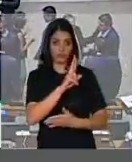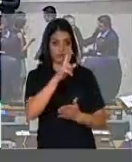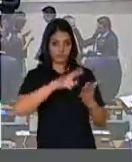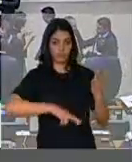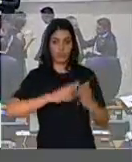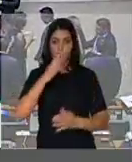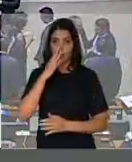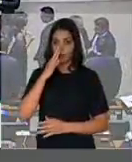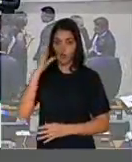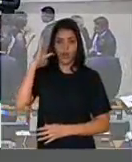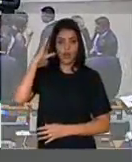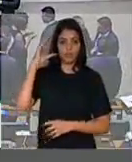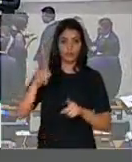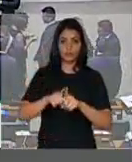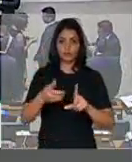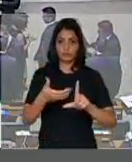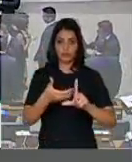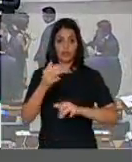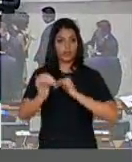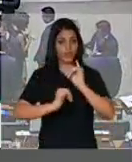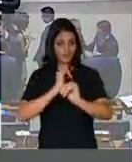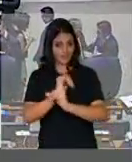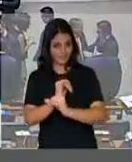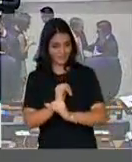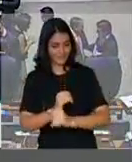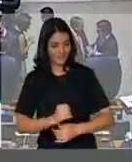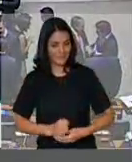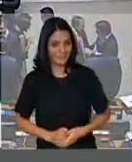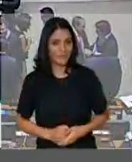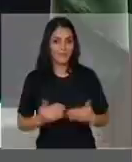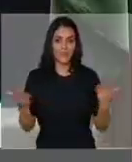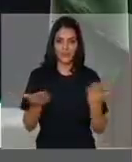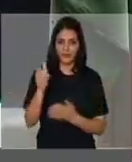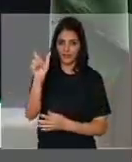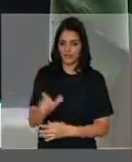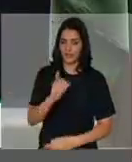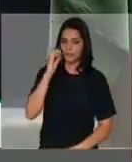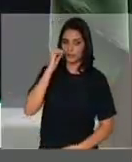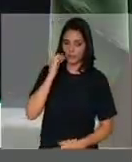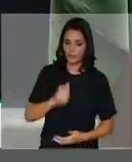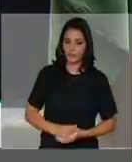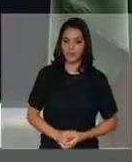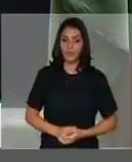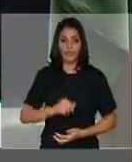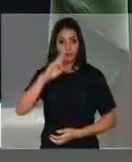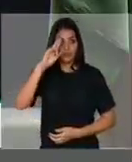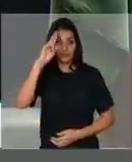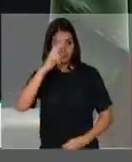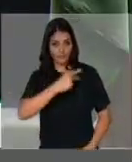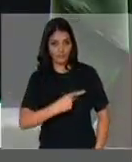acompanha na rádio, na TV Câmara e também na internet. Senhor presidente, senhores deputados,